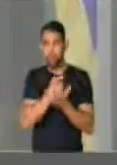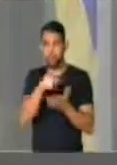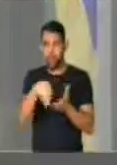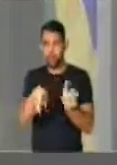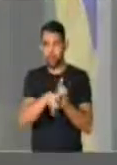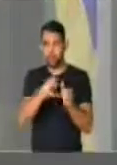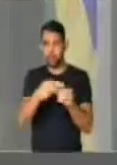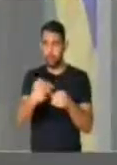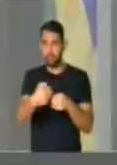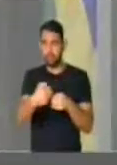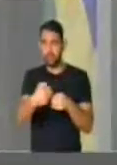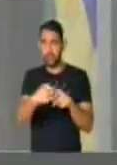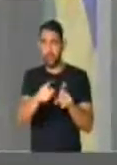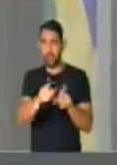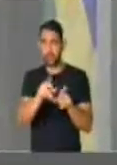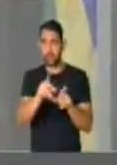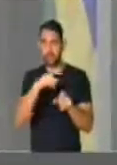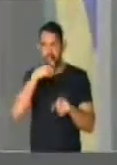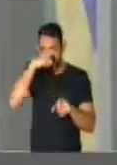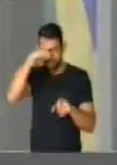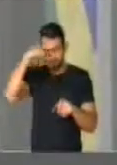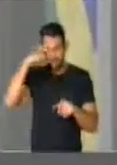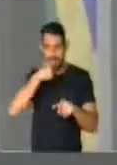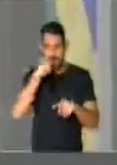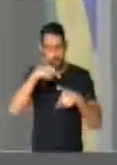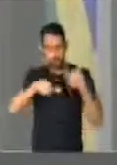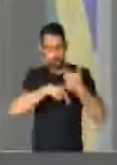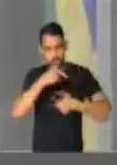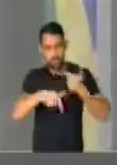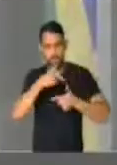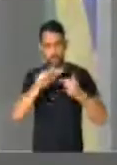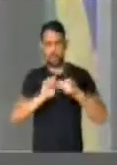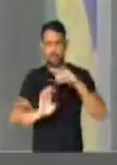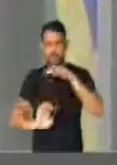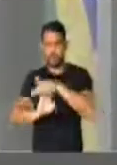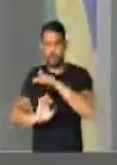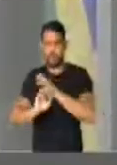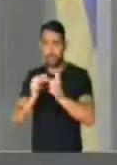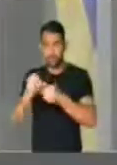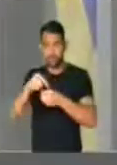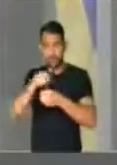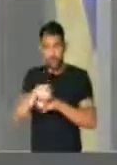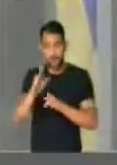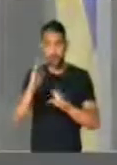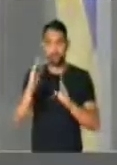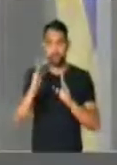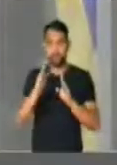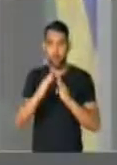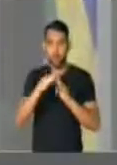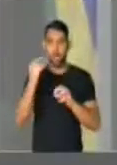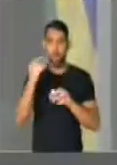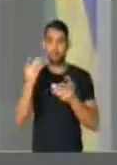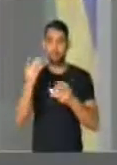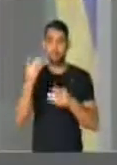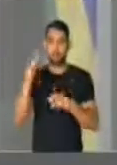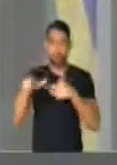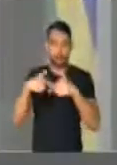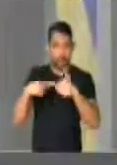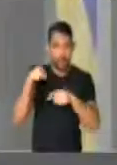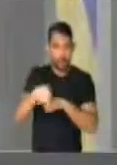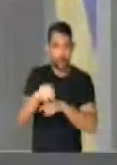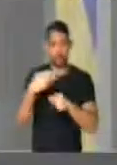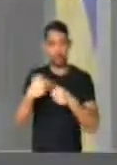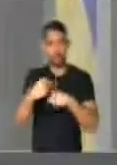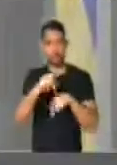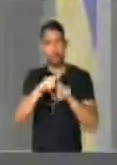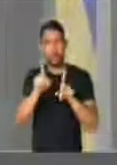no município. É com o suor do trabalhador, do empregador, que ali monta o seu negócio, que ali trabalha,